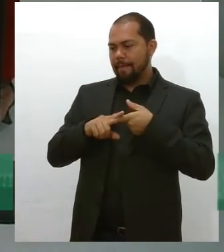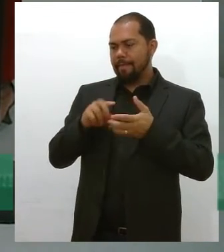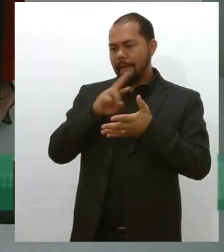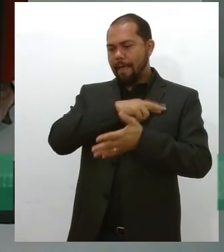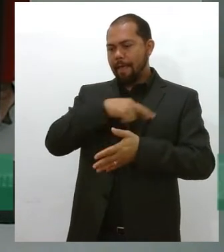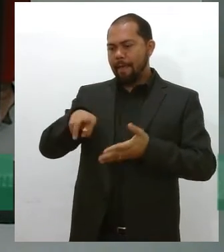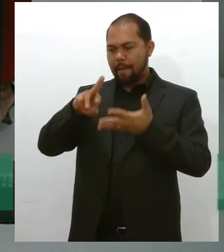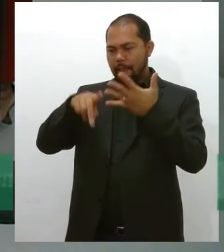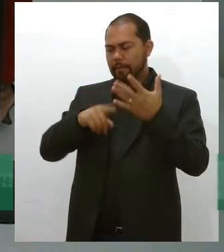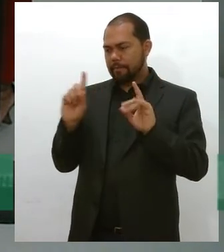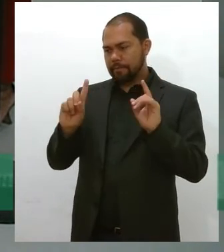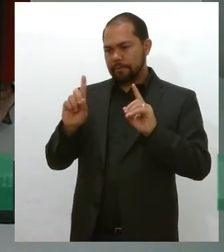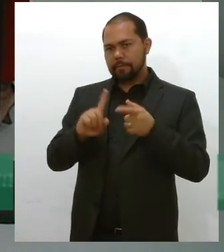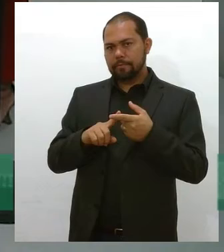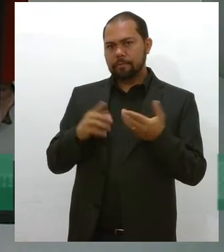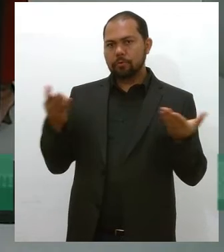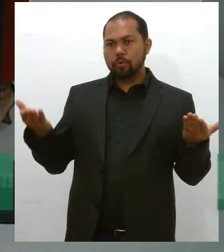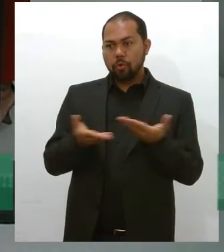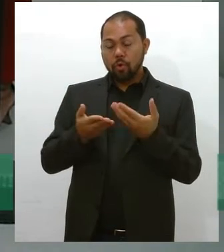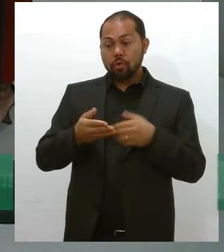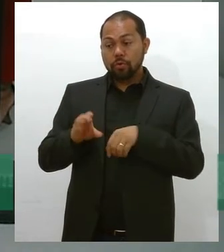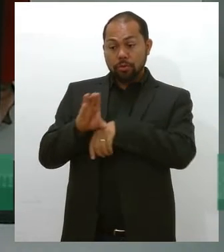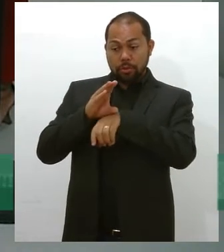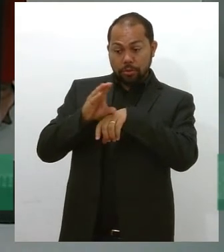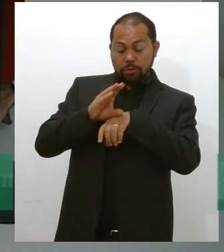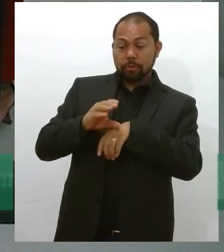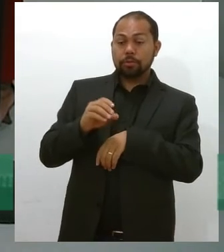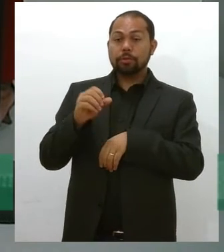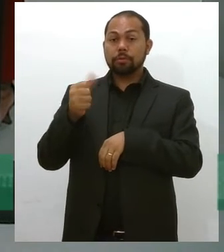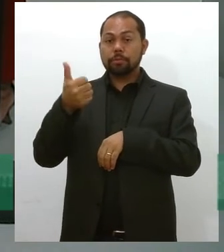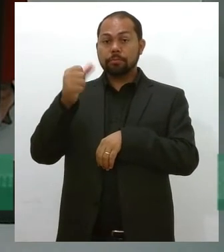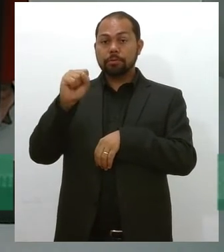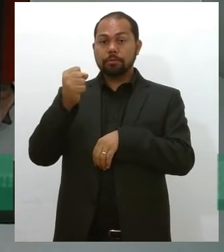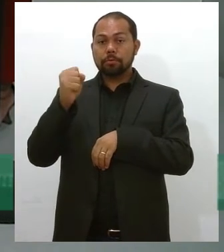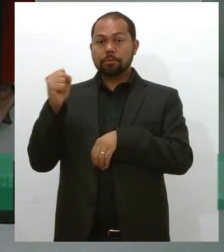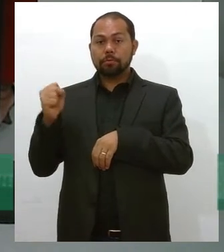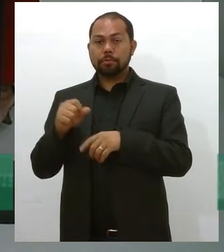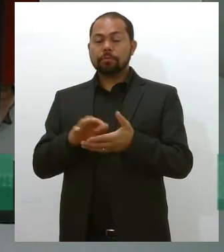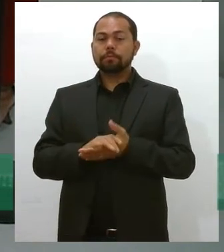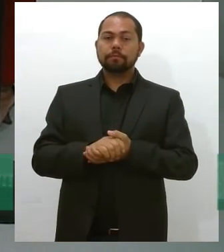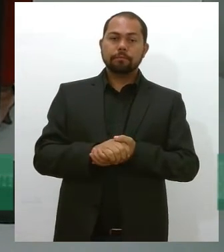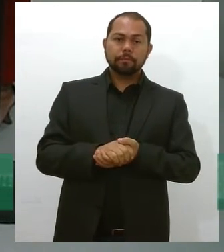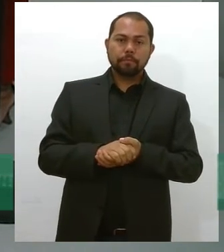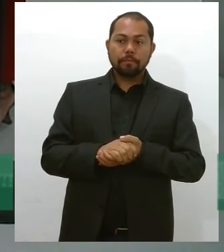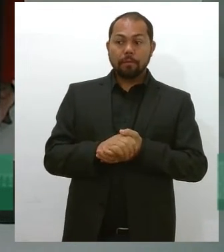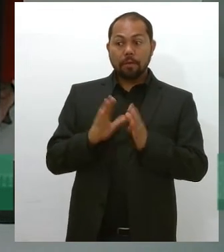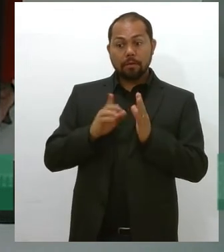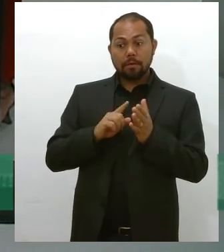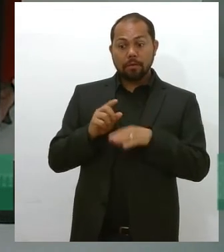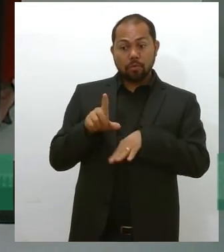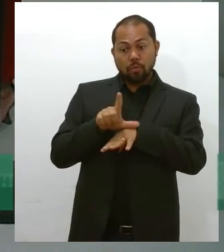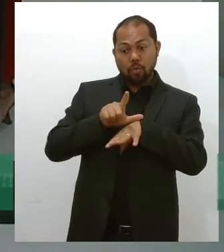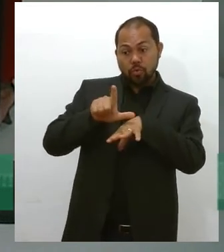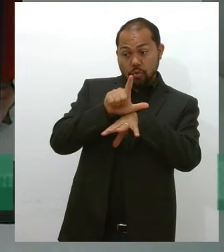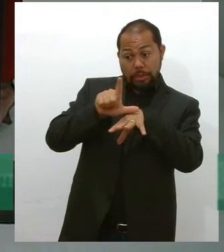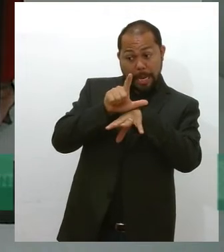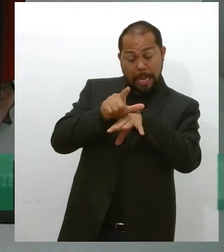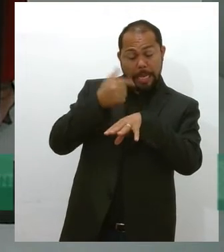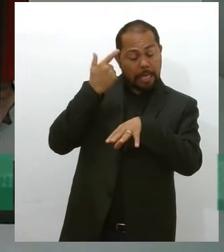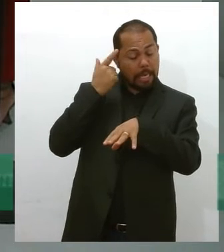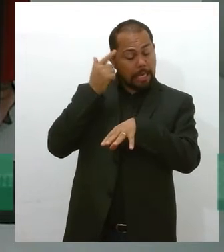né, que é a de 88. Os legisladores tiveram um entendimento aí oposto ao que está dito lá na Constituição